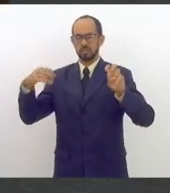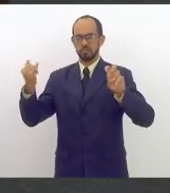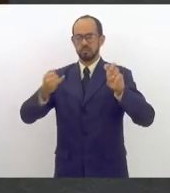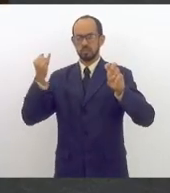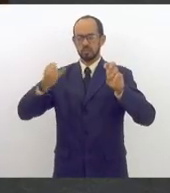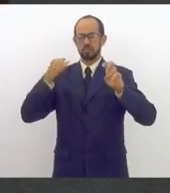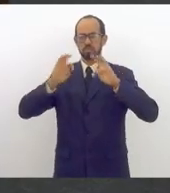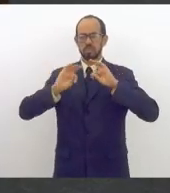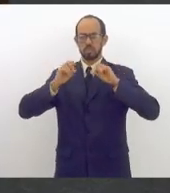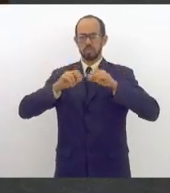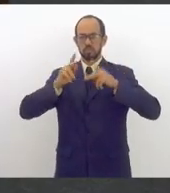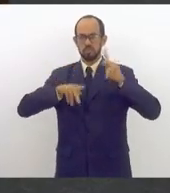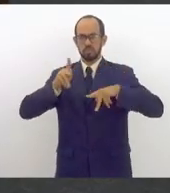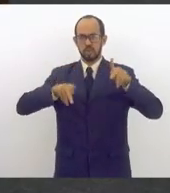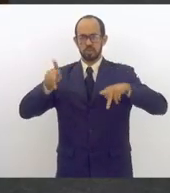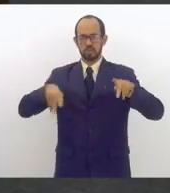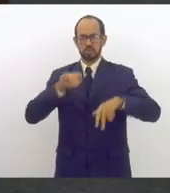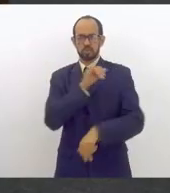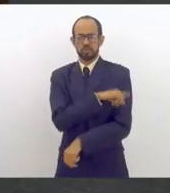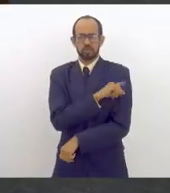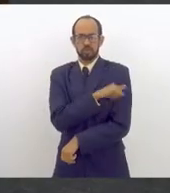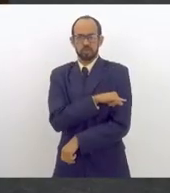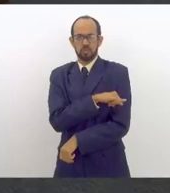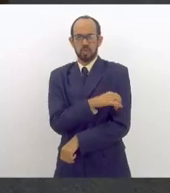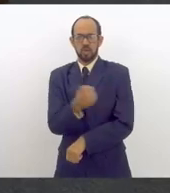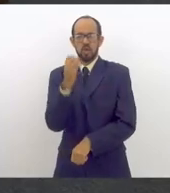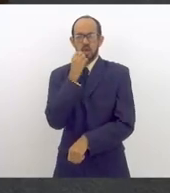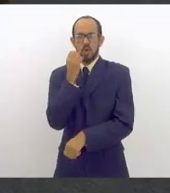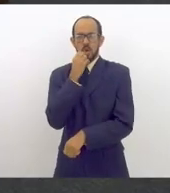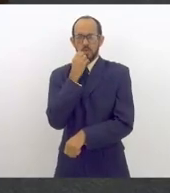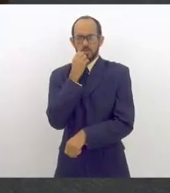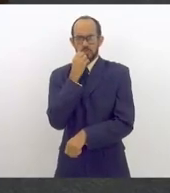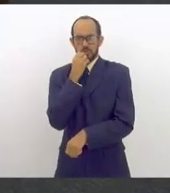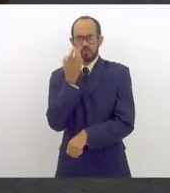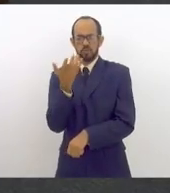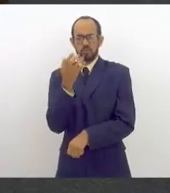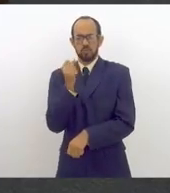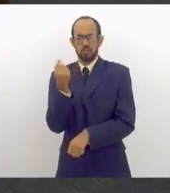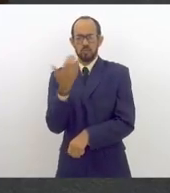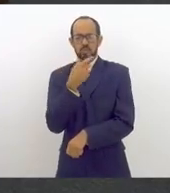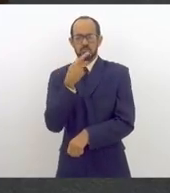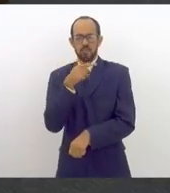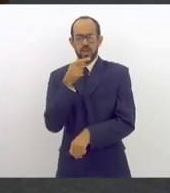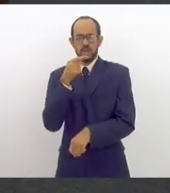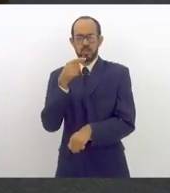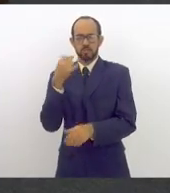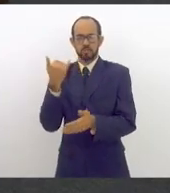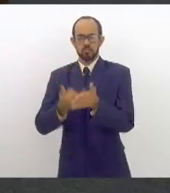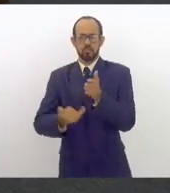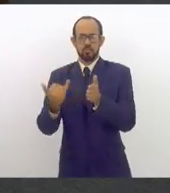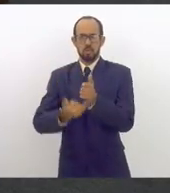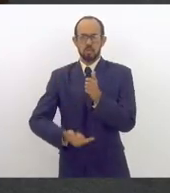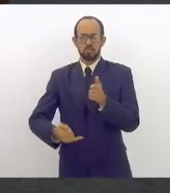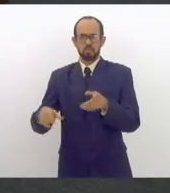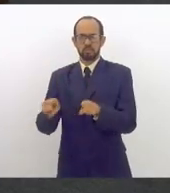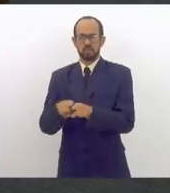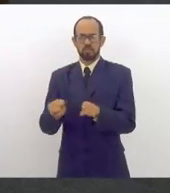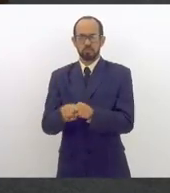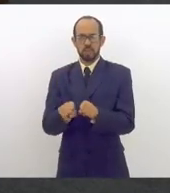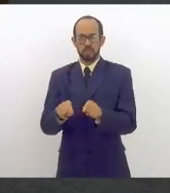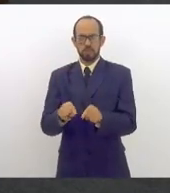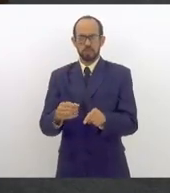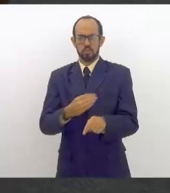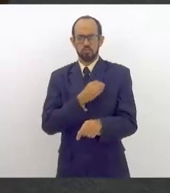população do estado do Rio de Janeiro, é evidente. Quando a gente fala de impostos e de